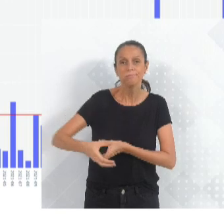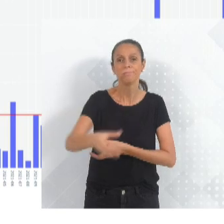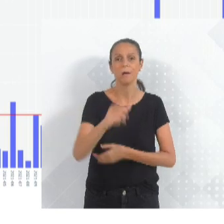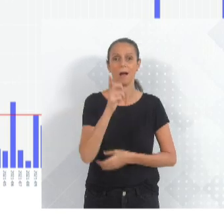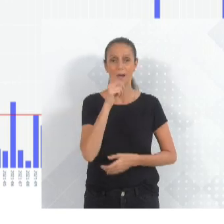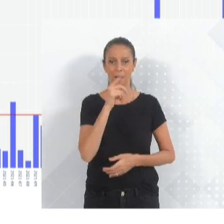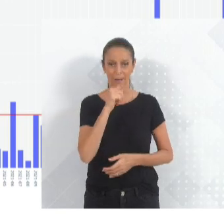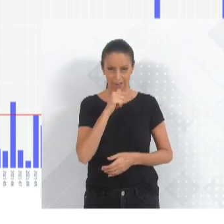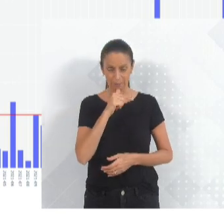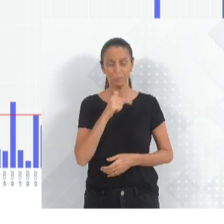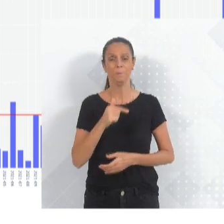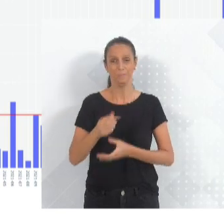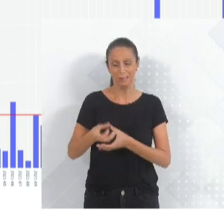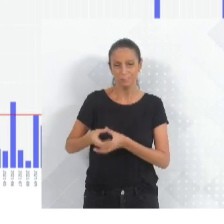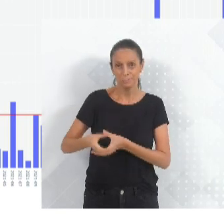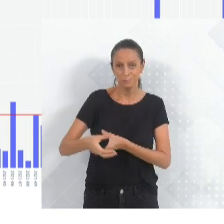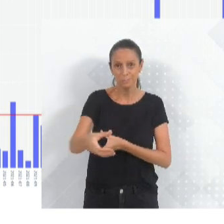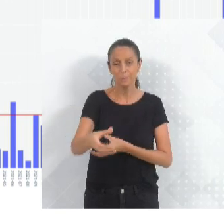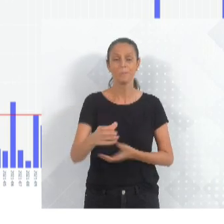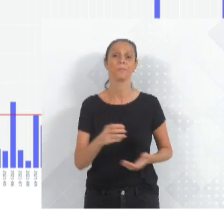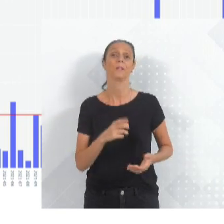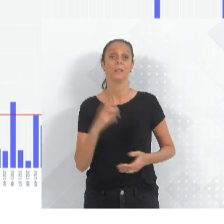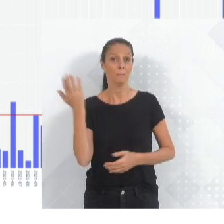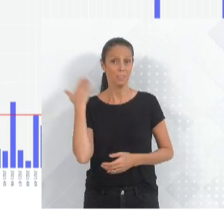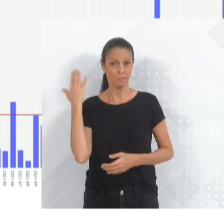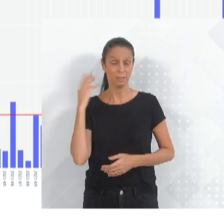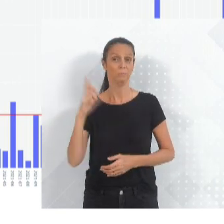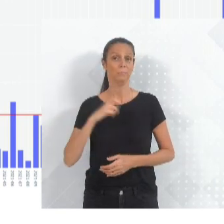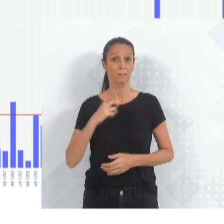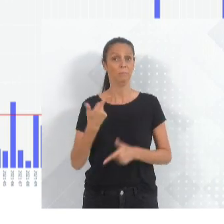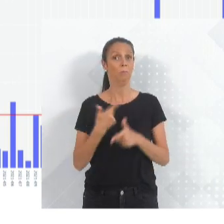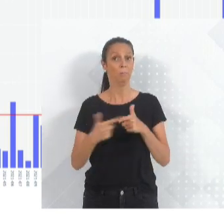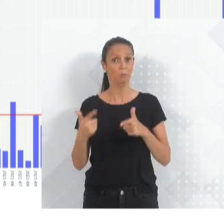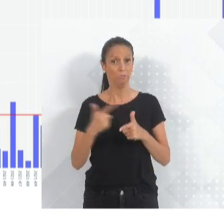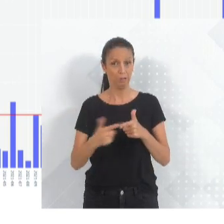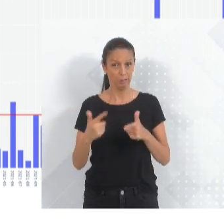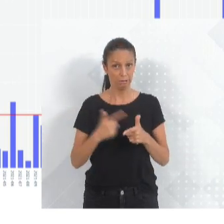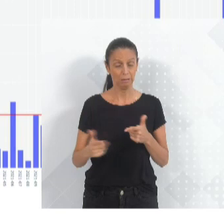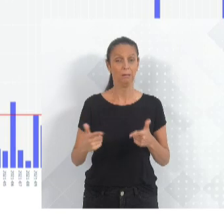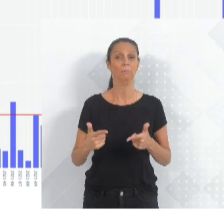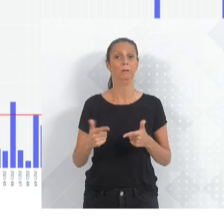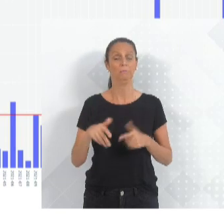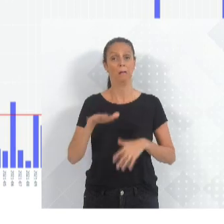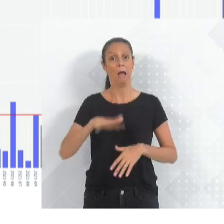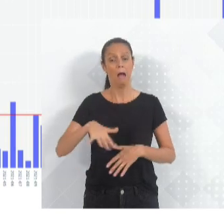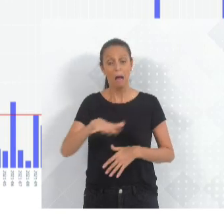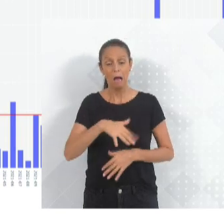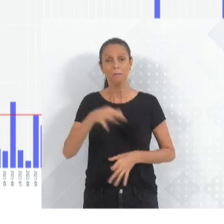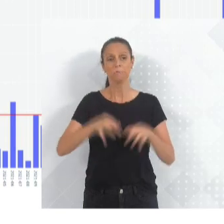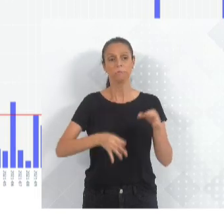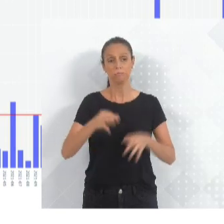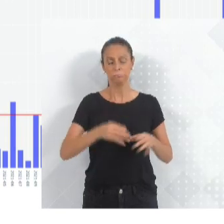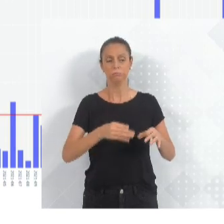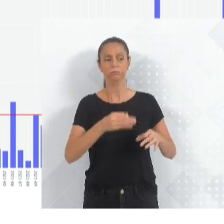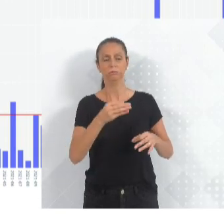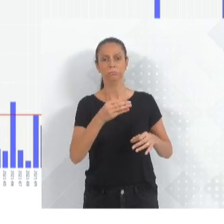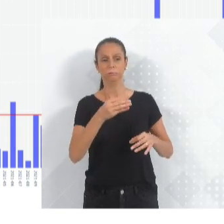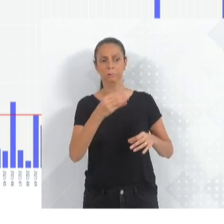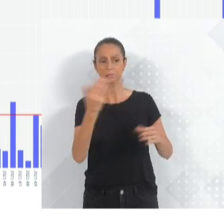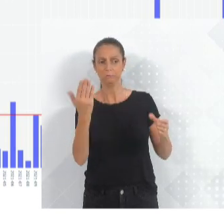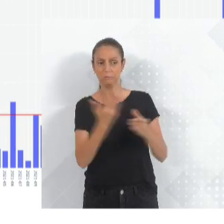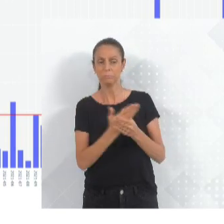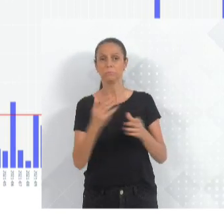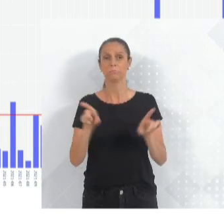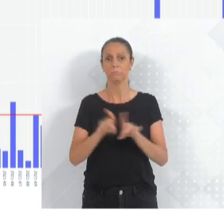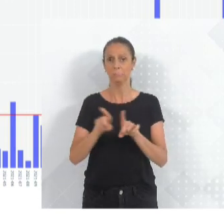Esses contratos tiveram questionamentos judiciais, tiveram questionamentos administrativos, são contratos modulares, não